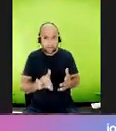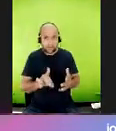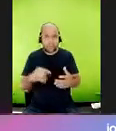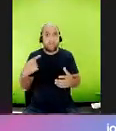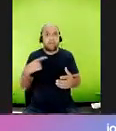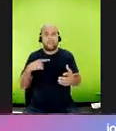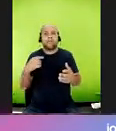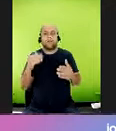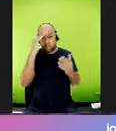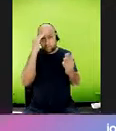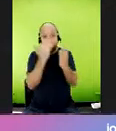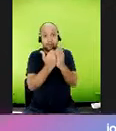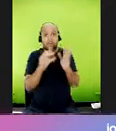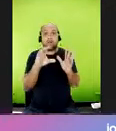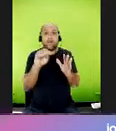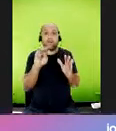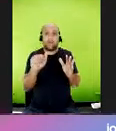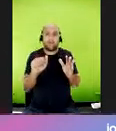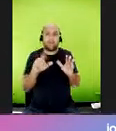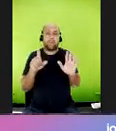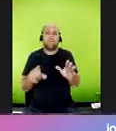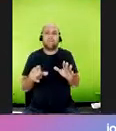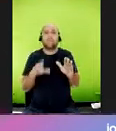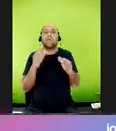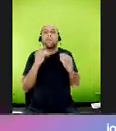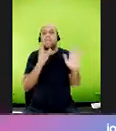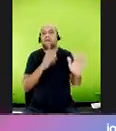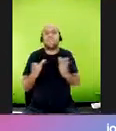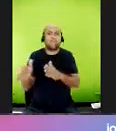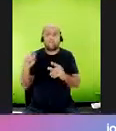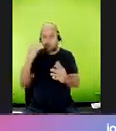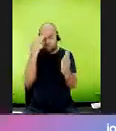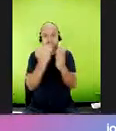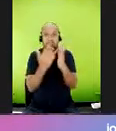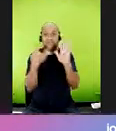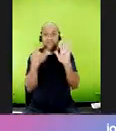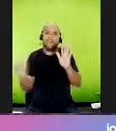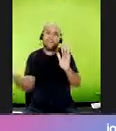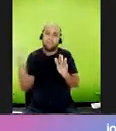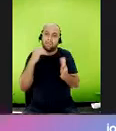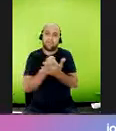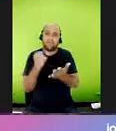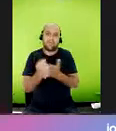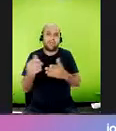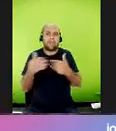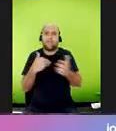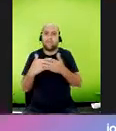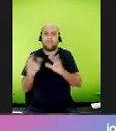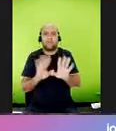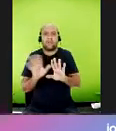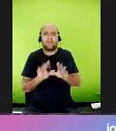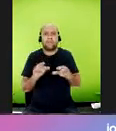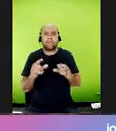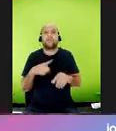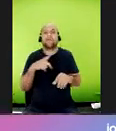nossa corta só que a gente não tá fazendo o processo só meramente para bater cota que é traz o deficiente contrata para qualquer lugar de qualquer jeito não a gente